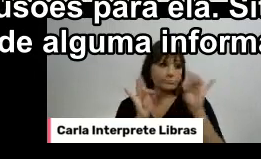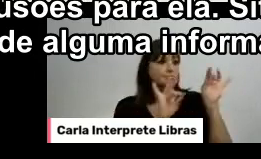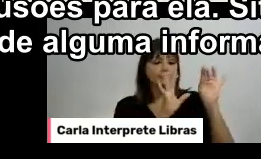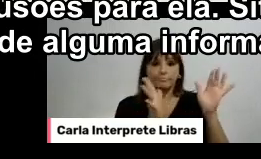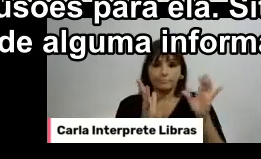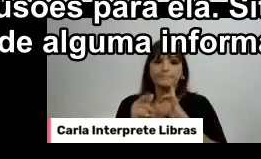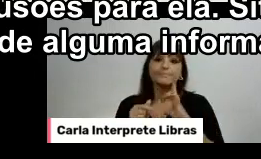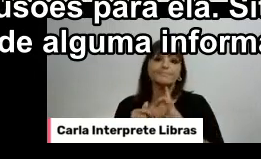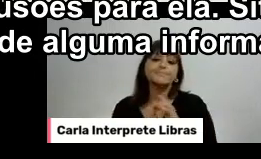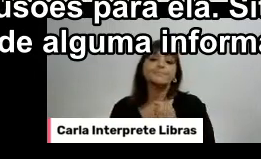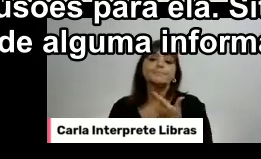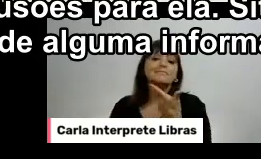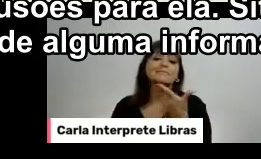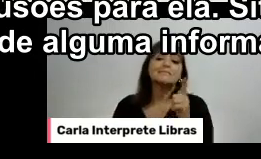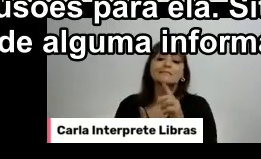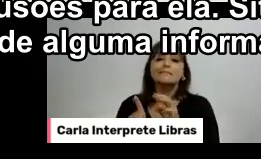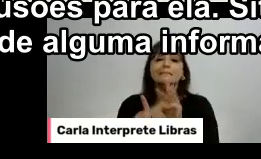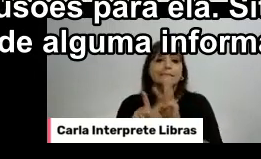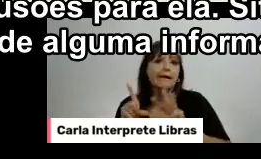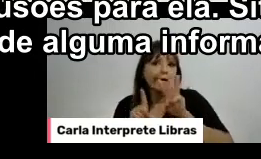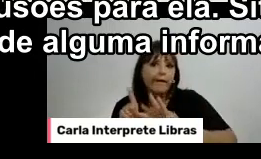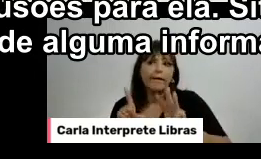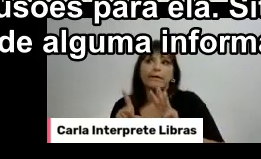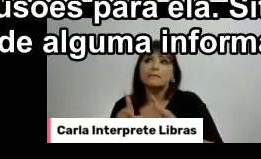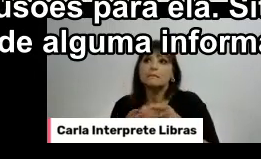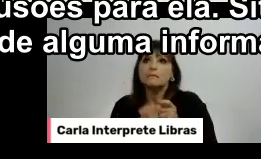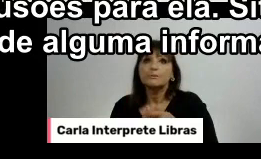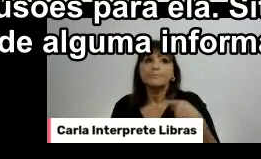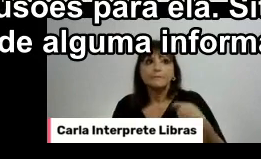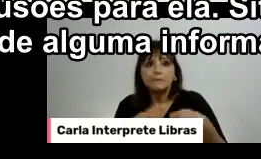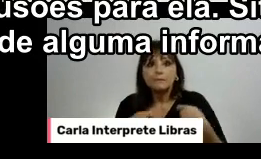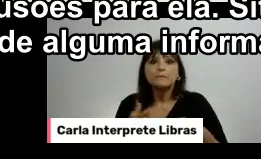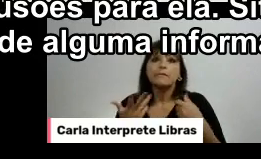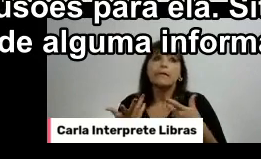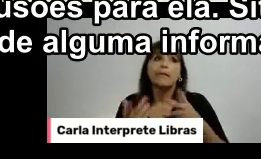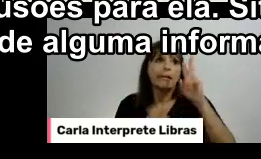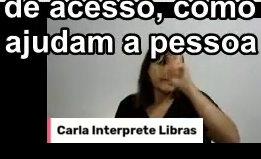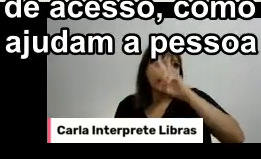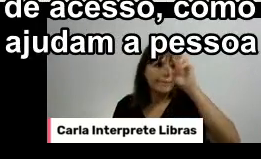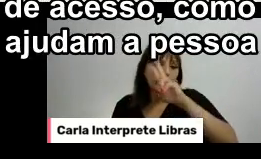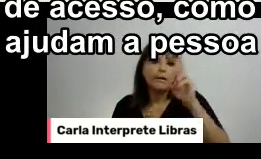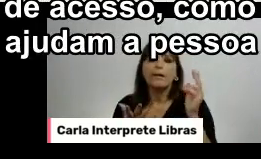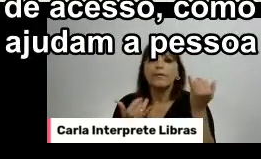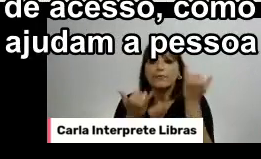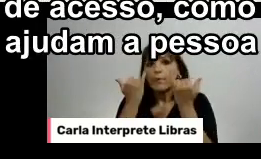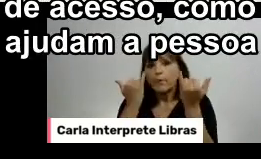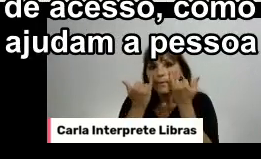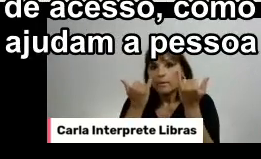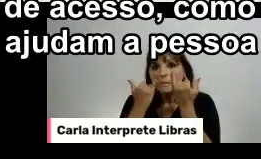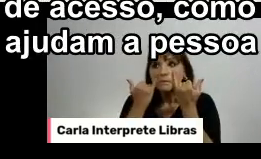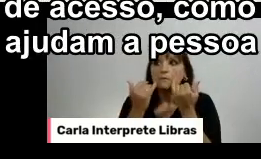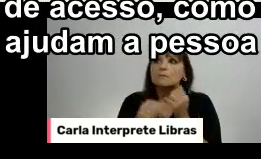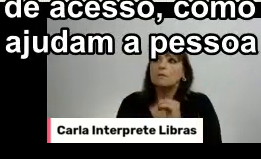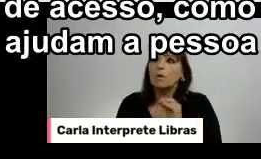Sites que exigem que você lembre de alguma informação complexa, temporária, como um código de acesso, como alguma